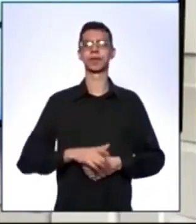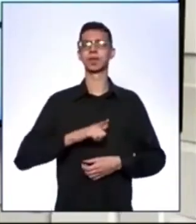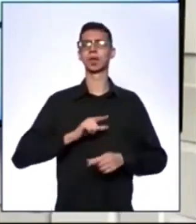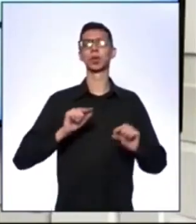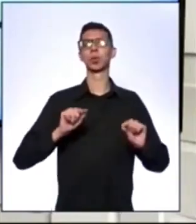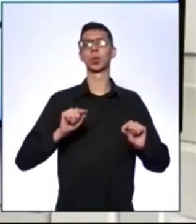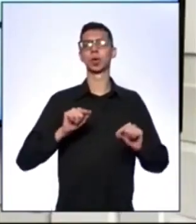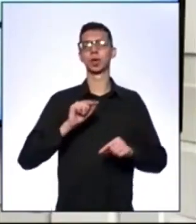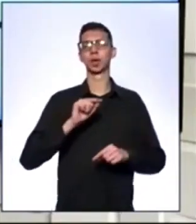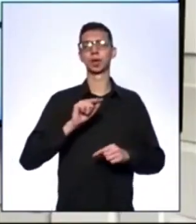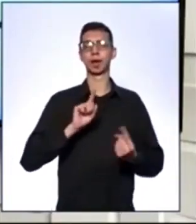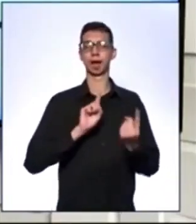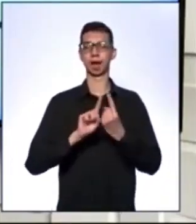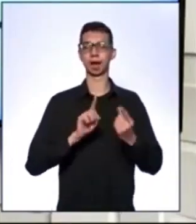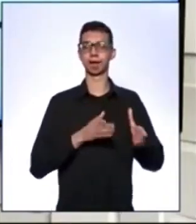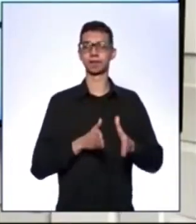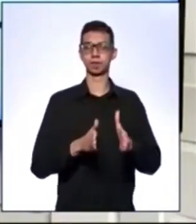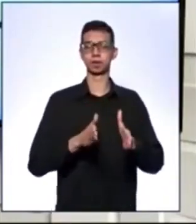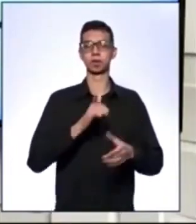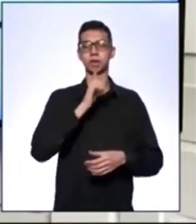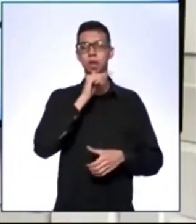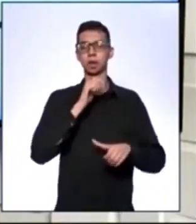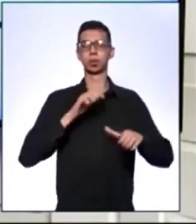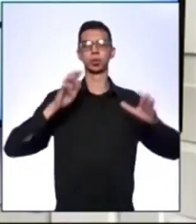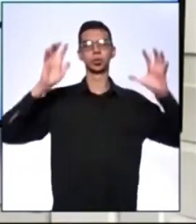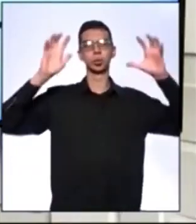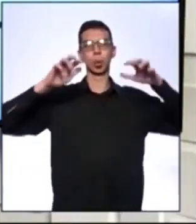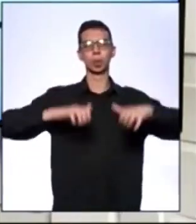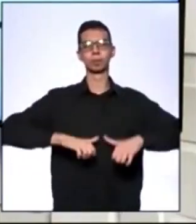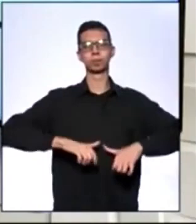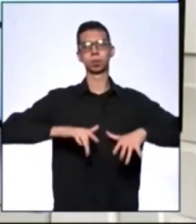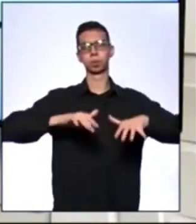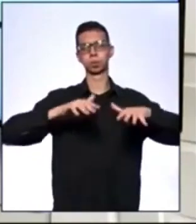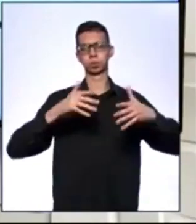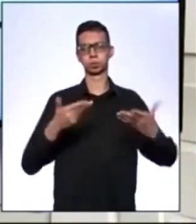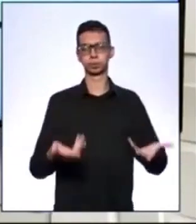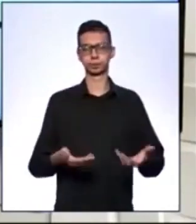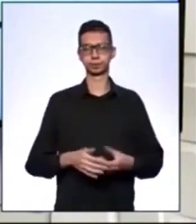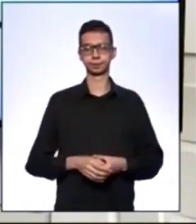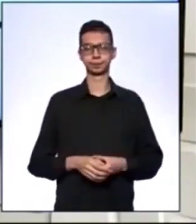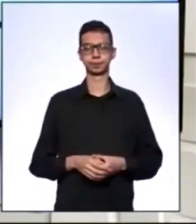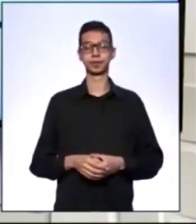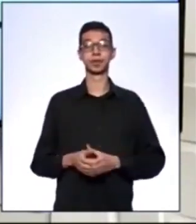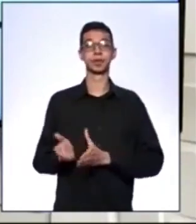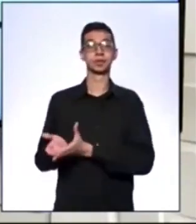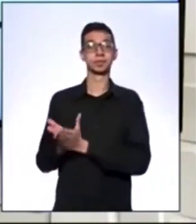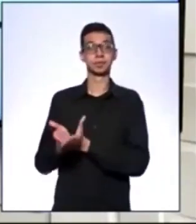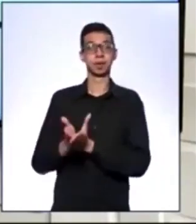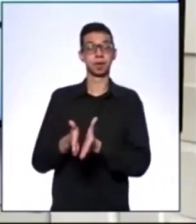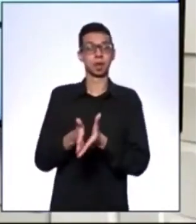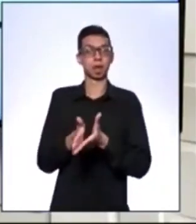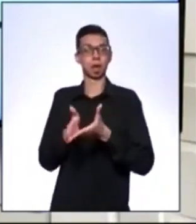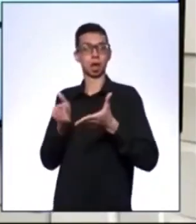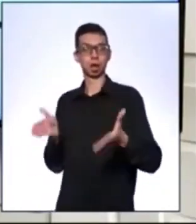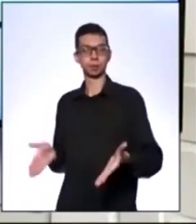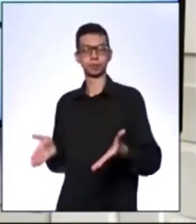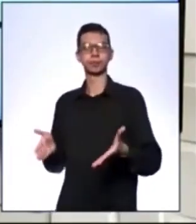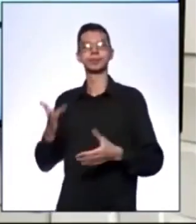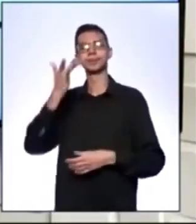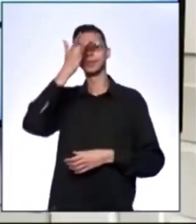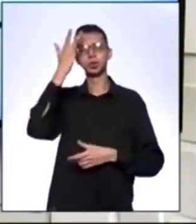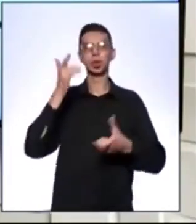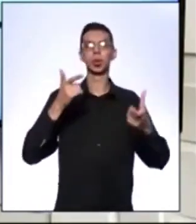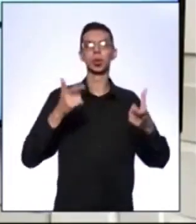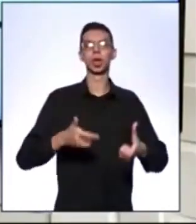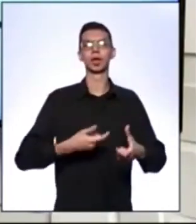avenidas, extensão portuária. E a população que vivia no cortiço, se é que havia algum espaço